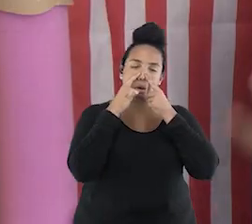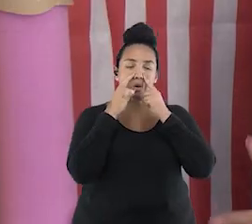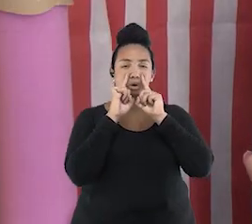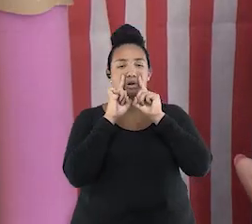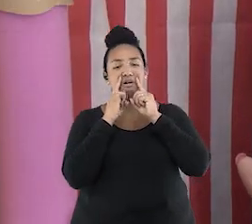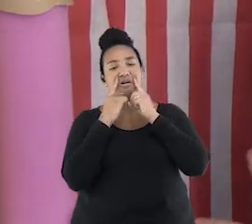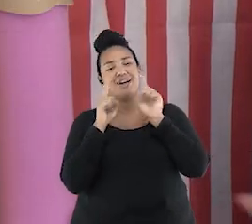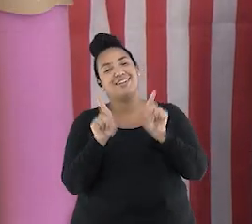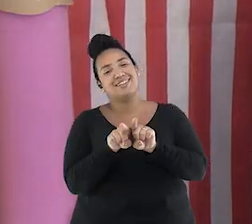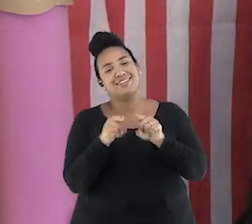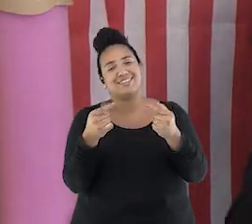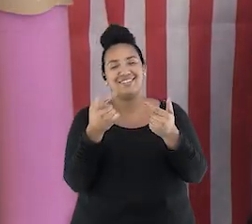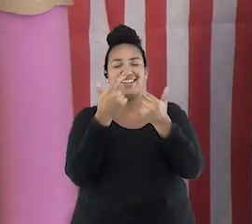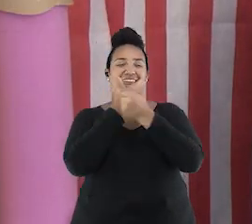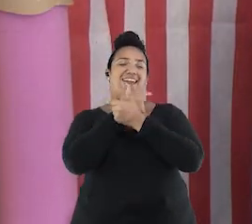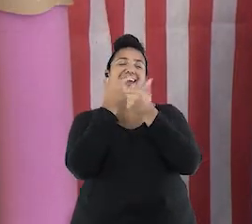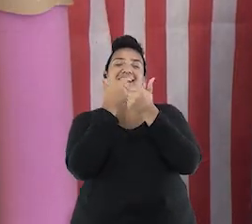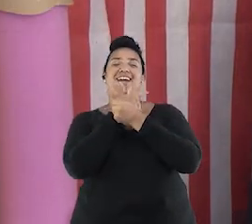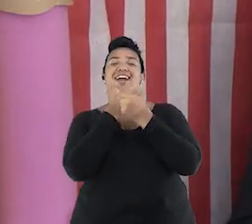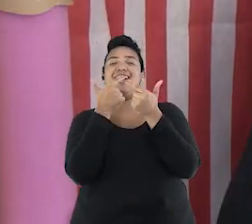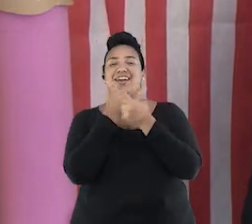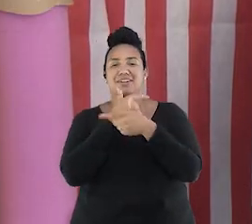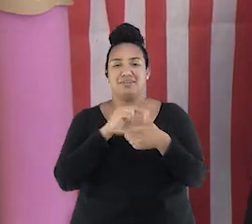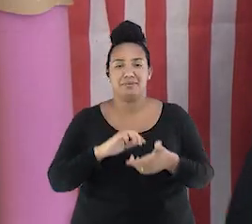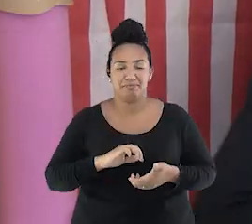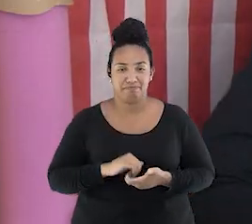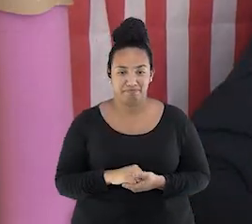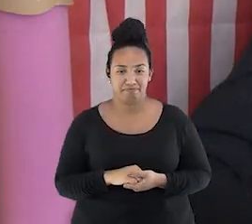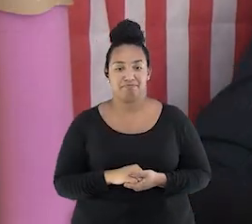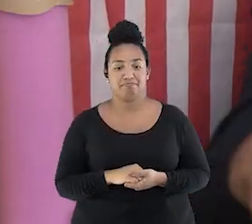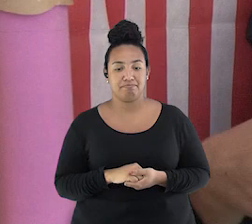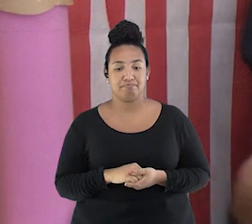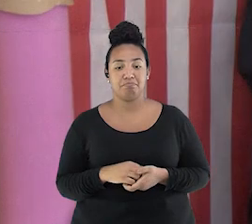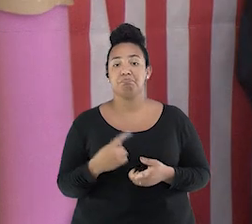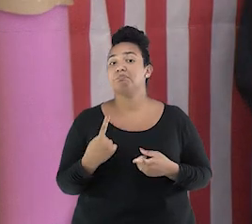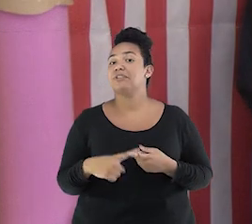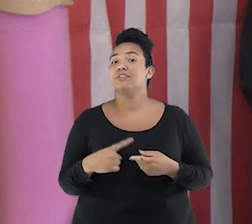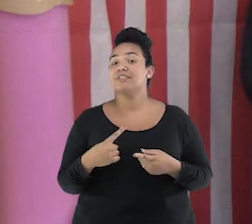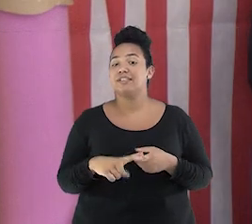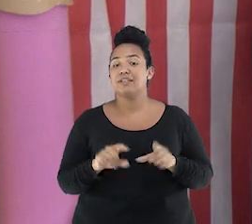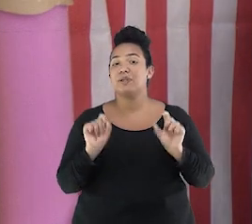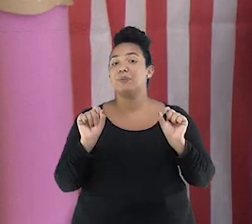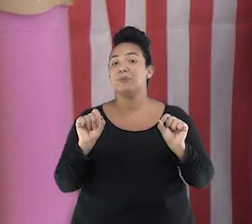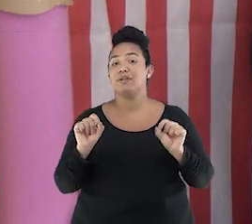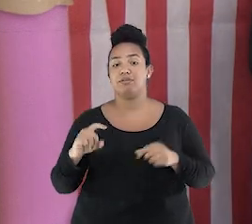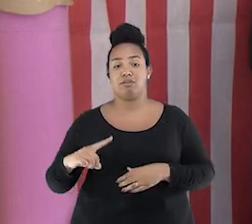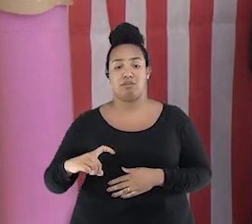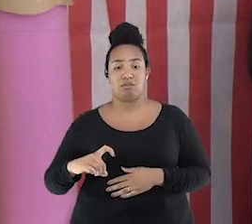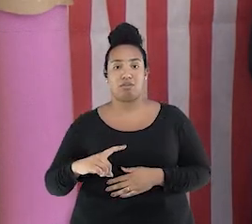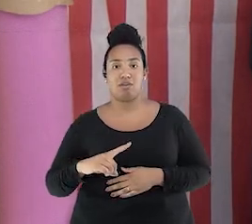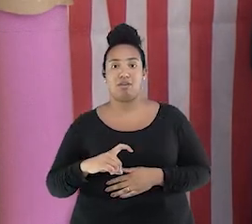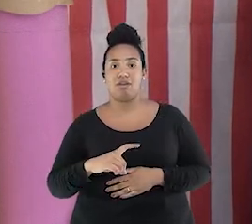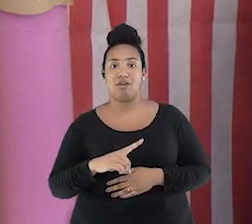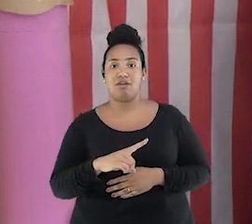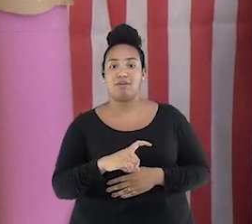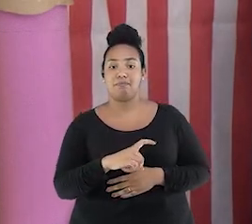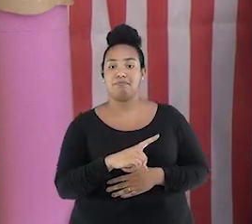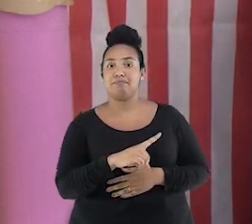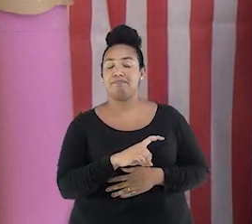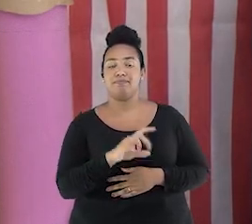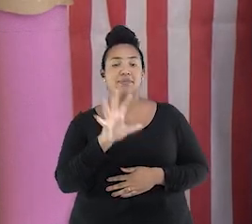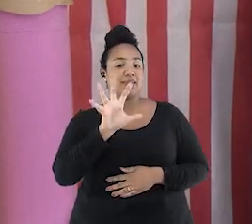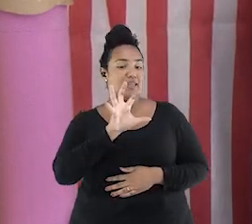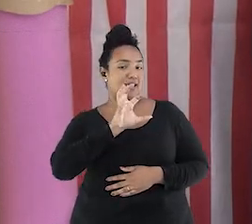ri, ri, ri. Afinal, ela é uma lesma e adora